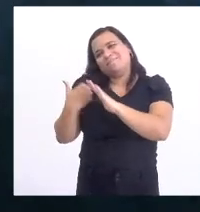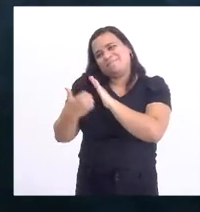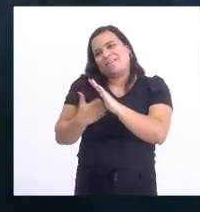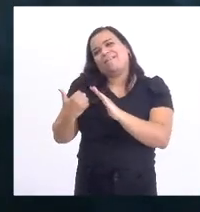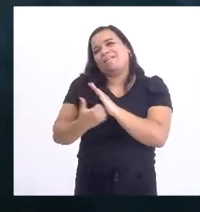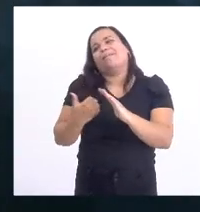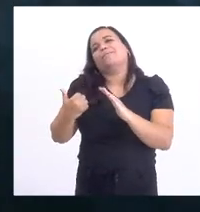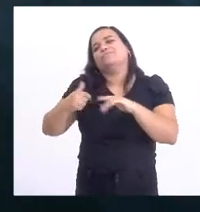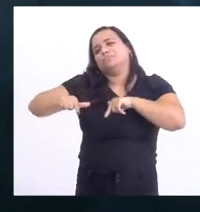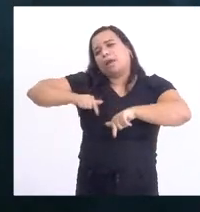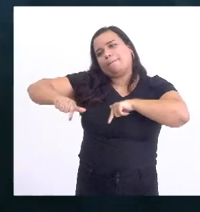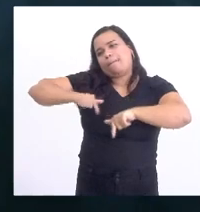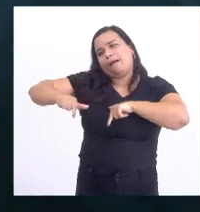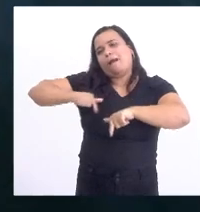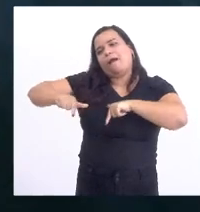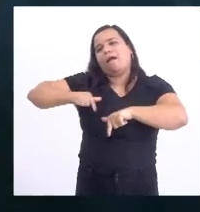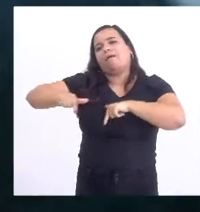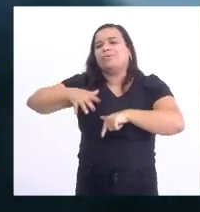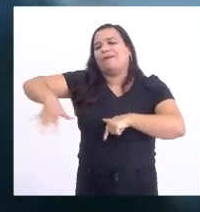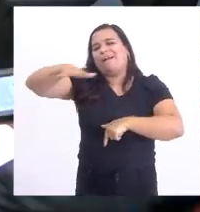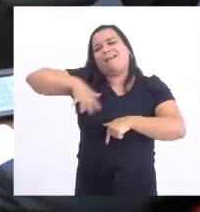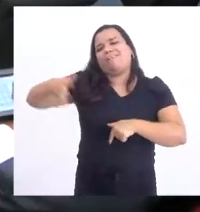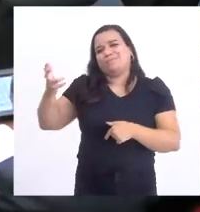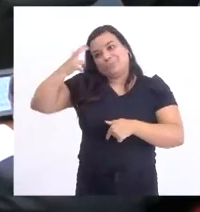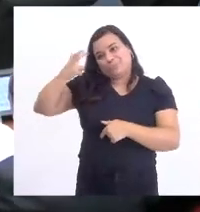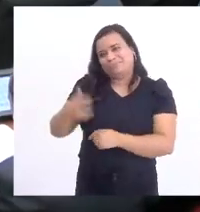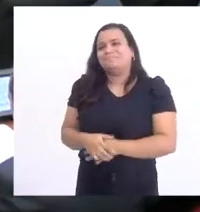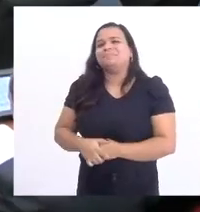área cultural, que o Estado precisa.